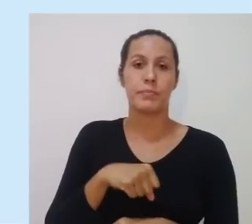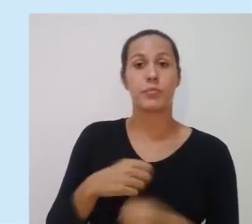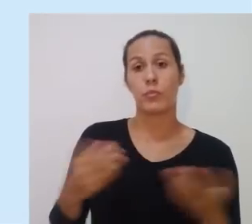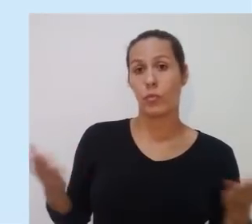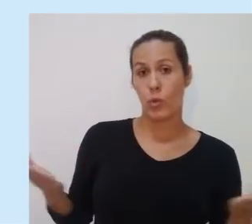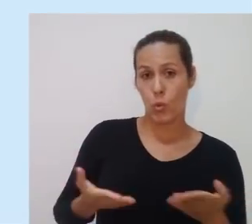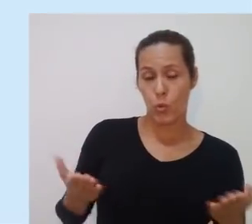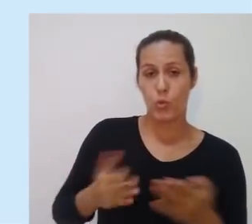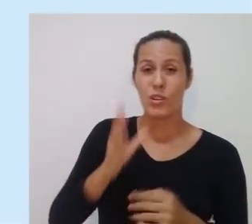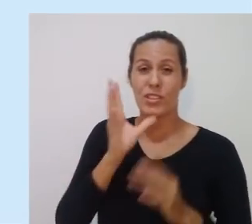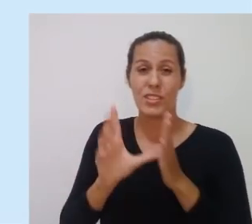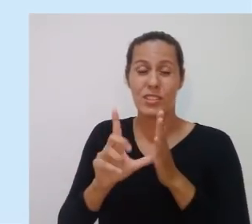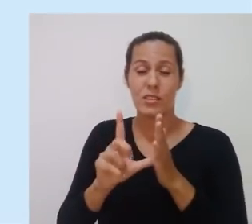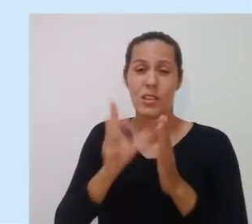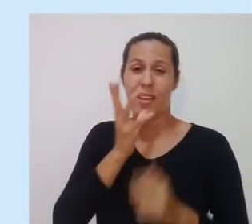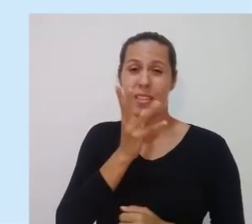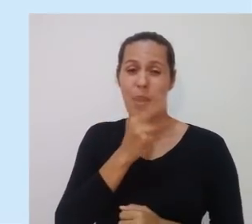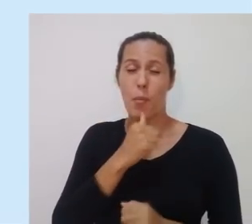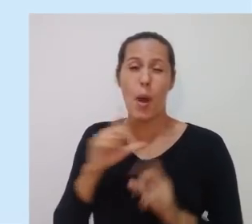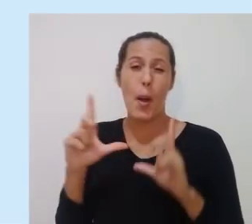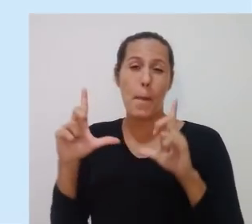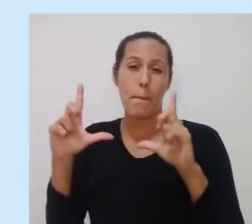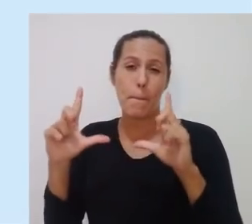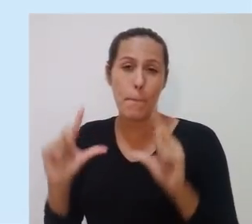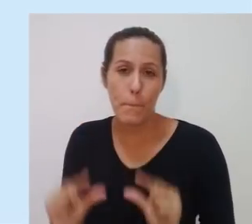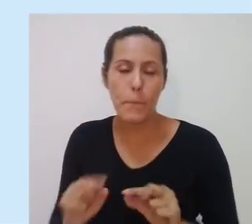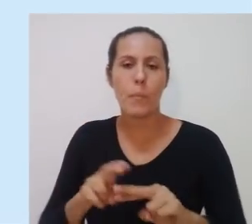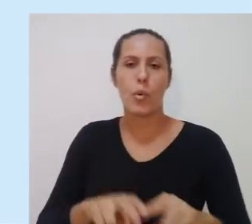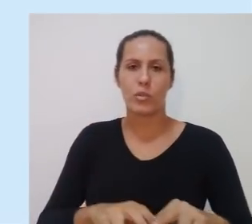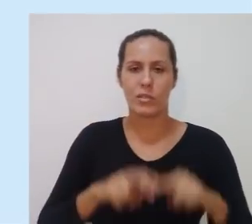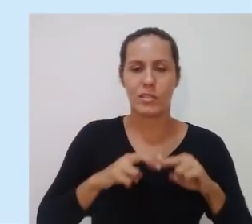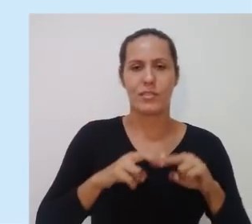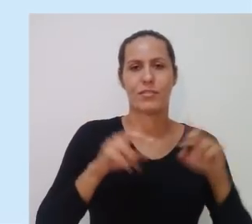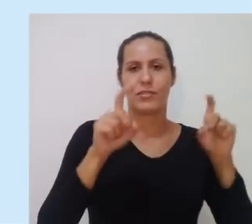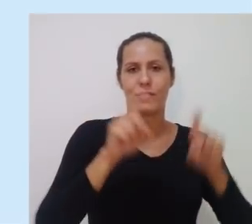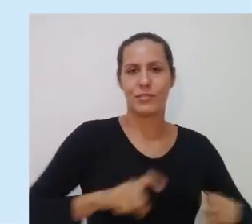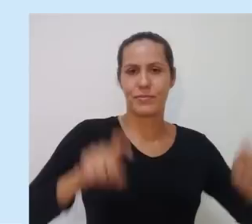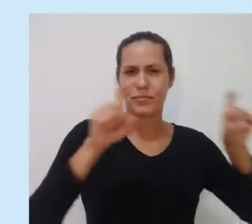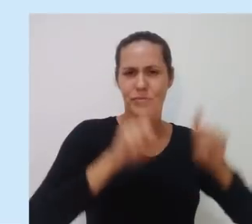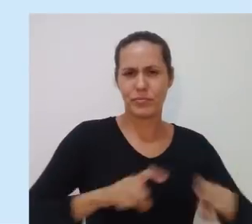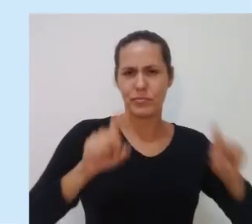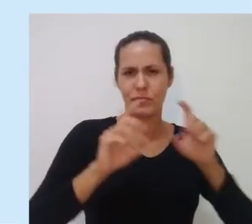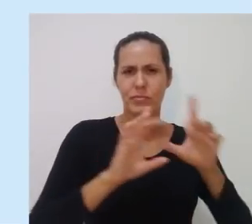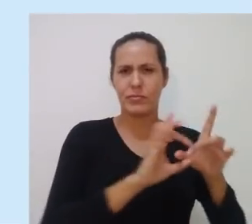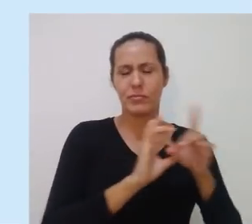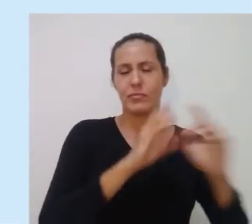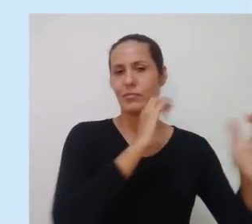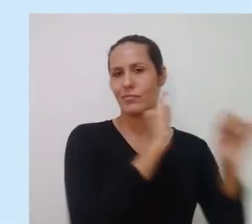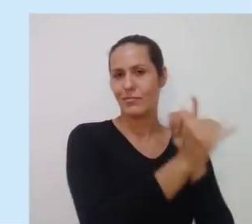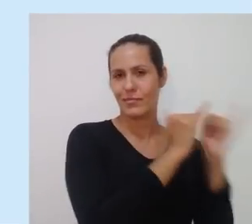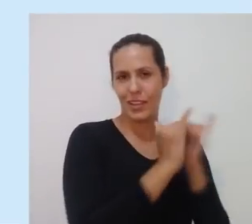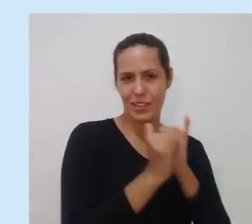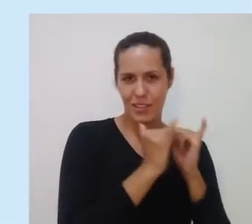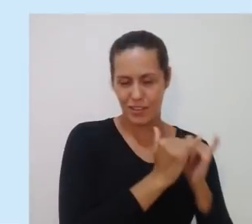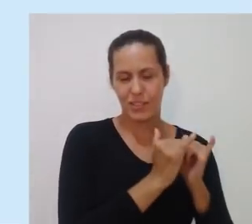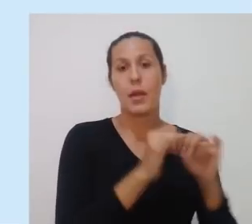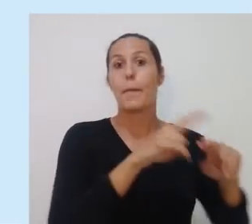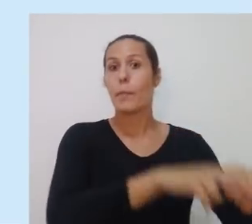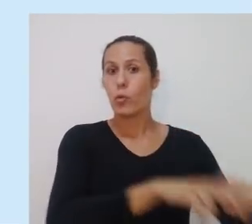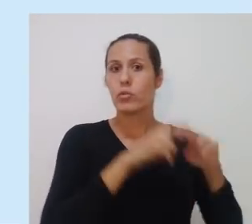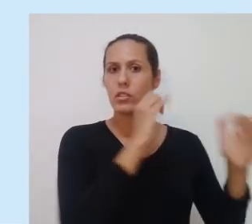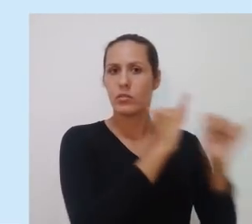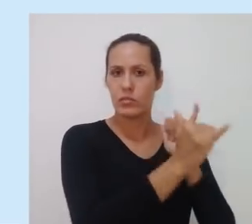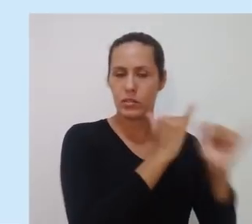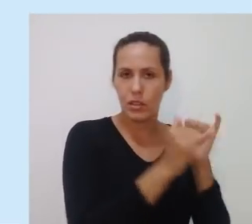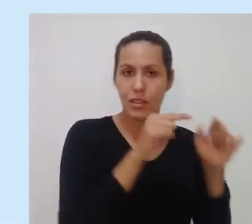demora um pouquinho. Hoje em dia demora menos por causa de uma coisa chamada Rede Mundial de Computadores, que nós